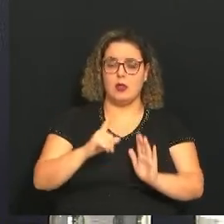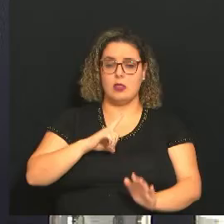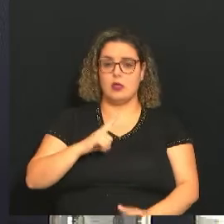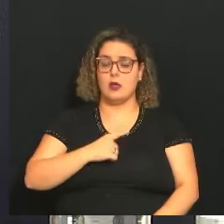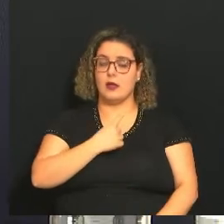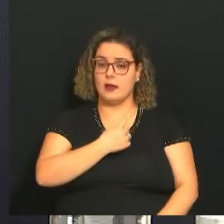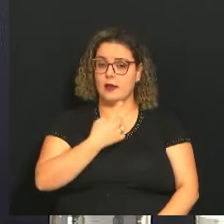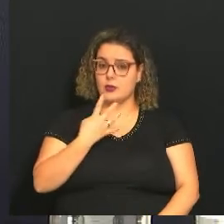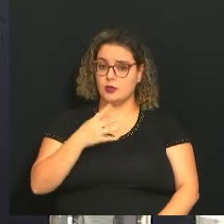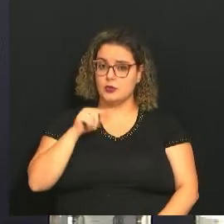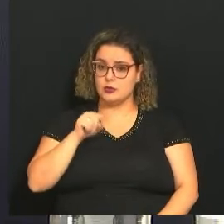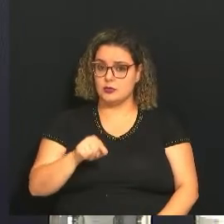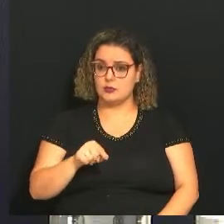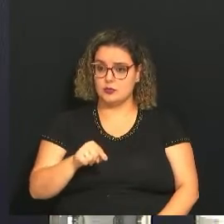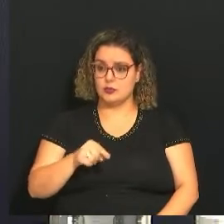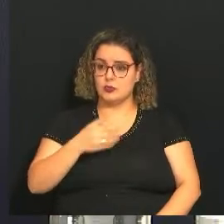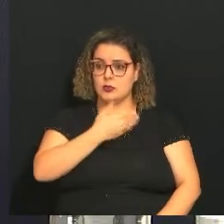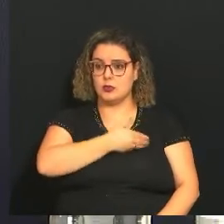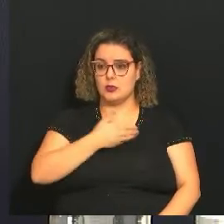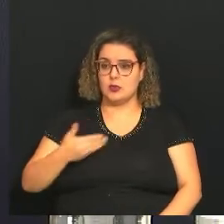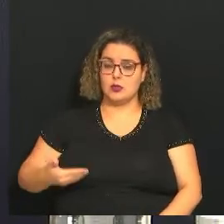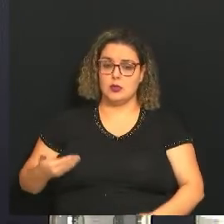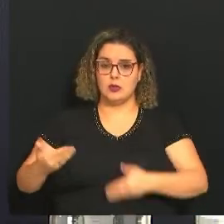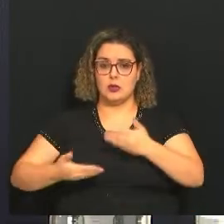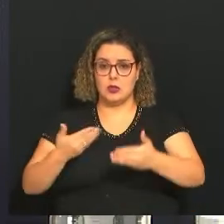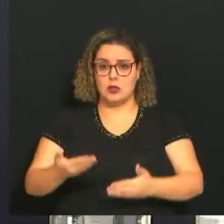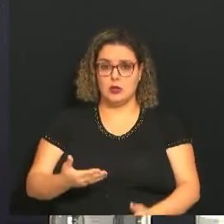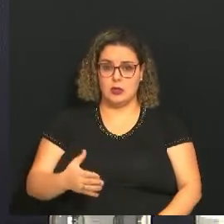servidores públicos, ou seja, Campinas, que é